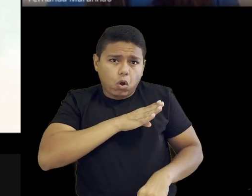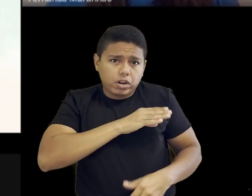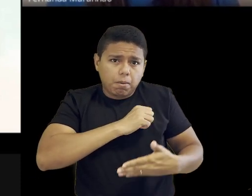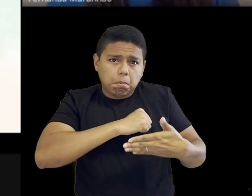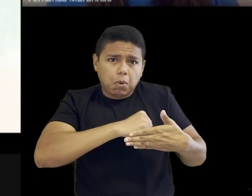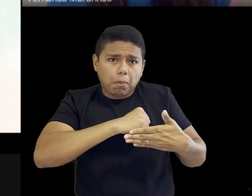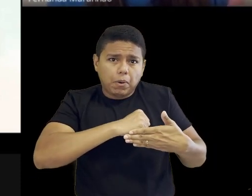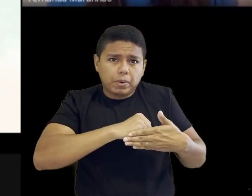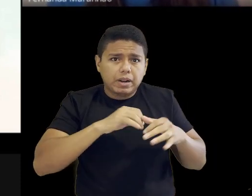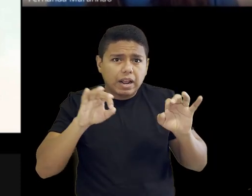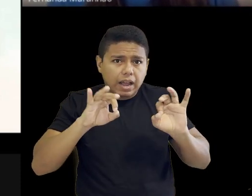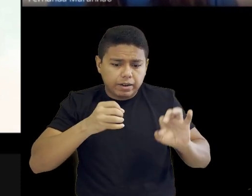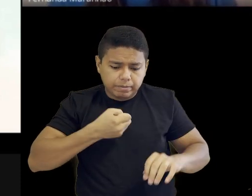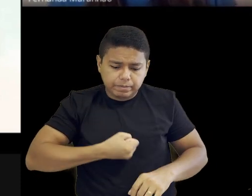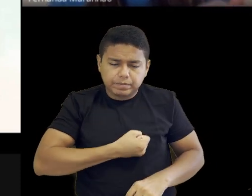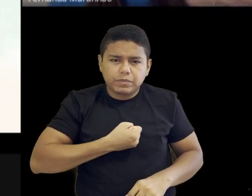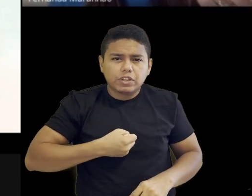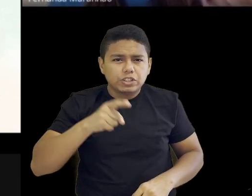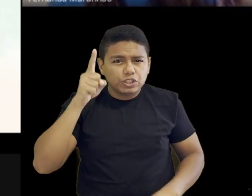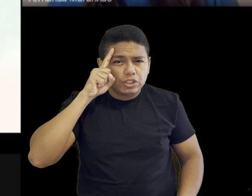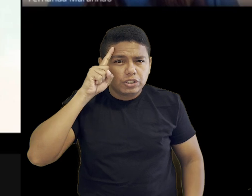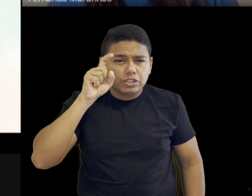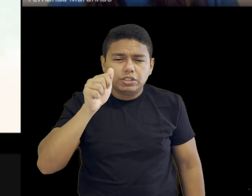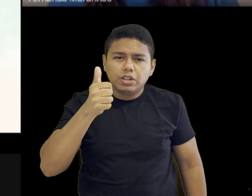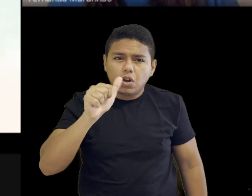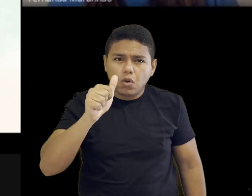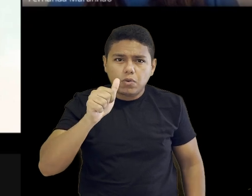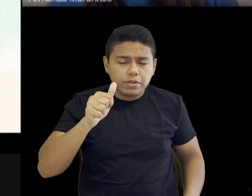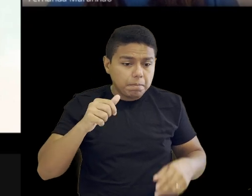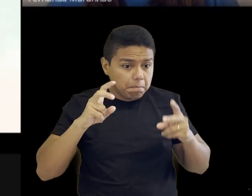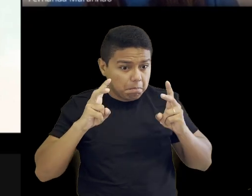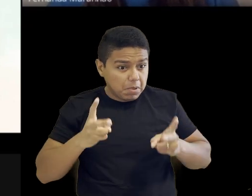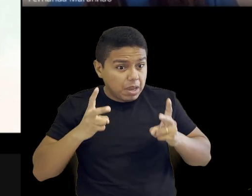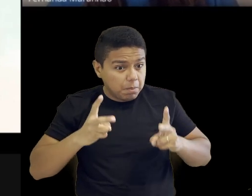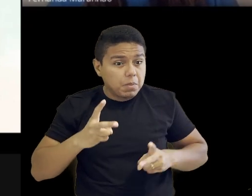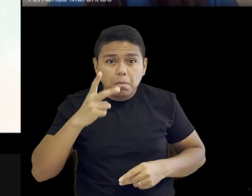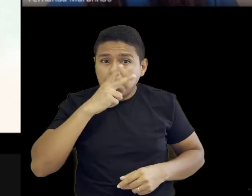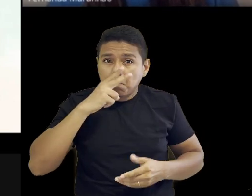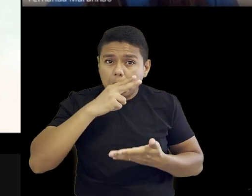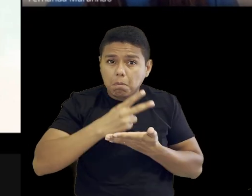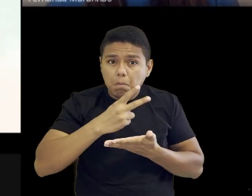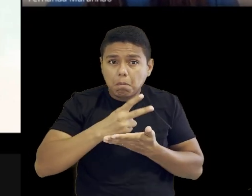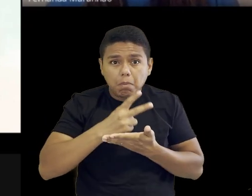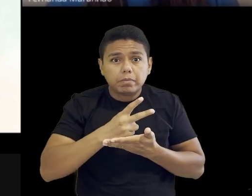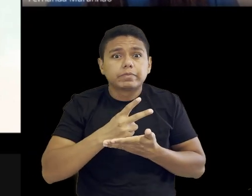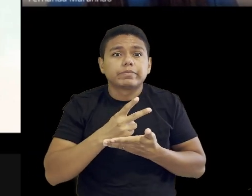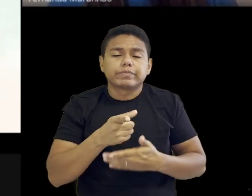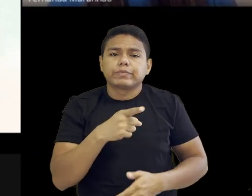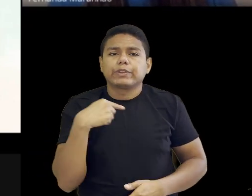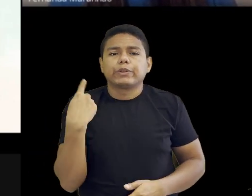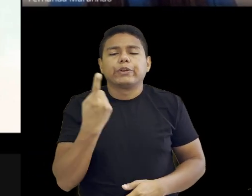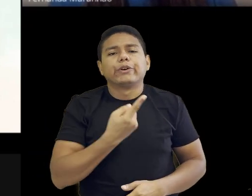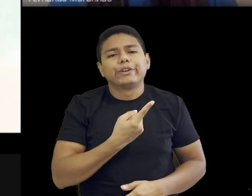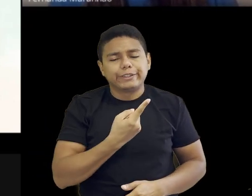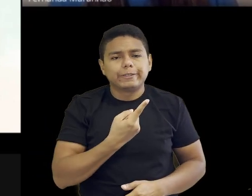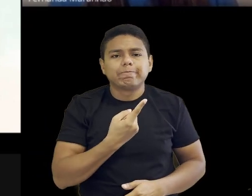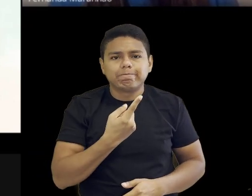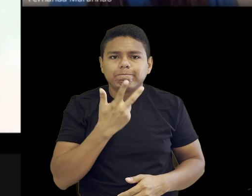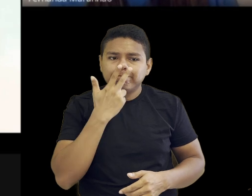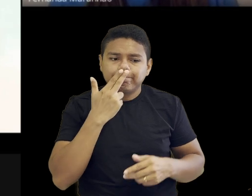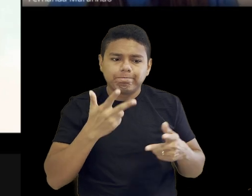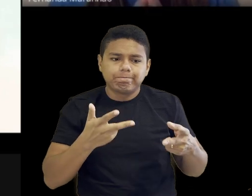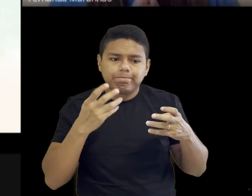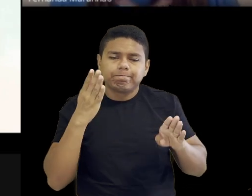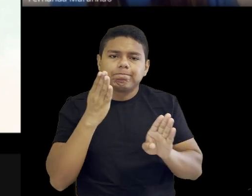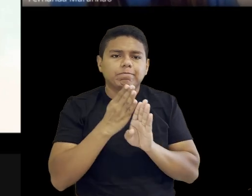coração batendo, e for feita nova ultrassonografia a partir de 11 dias, e o critério for o mesmo, então nós